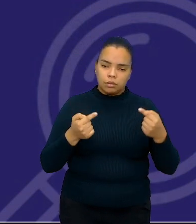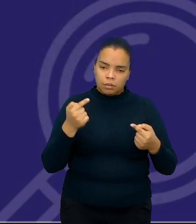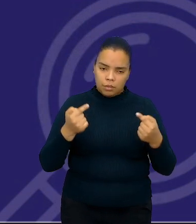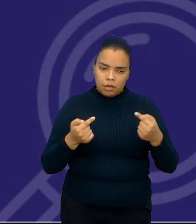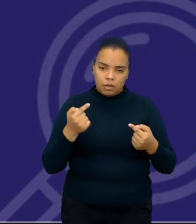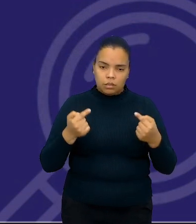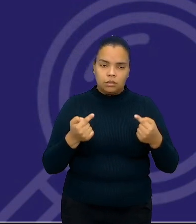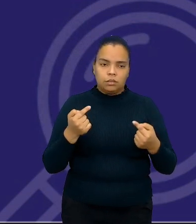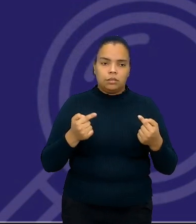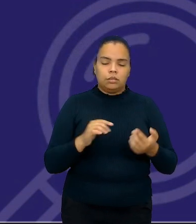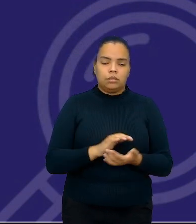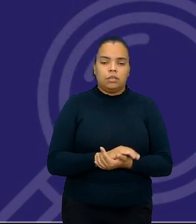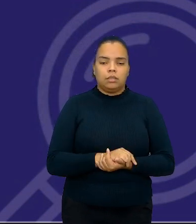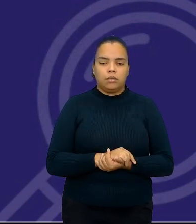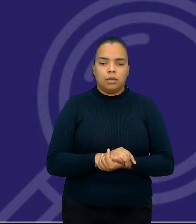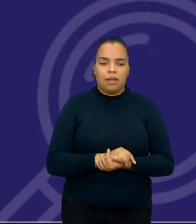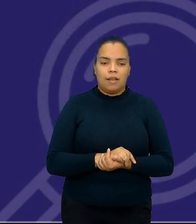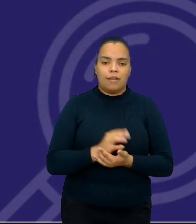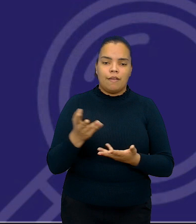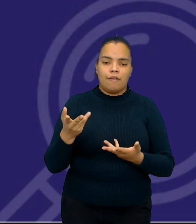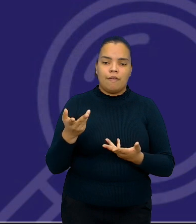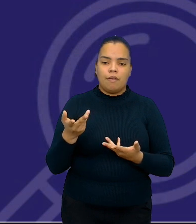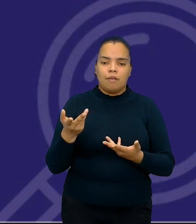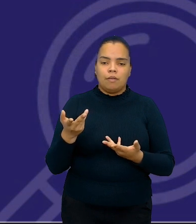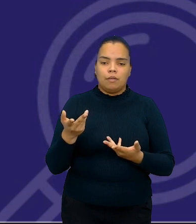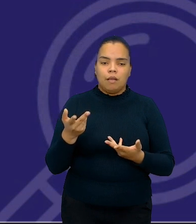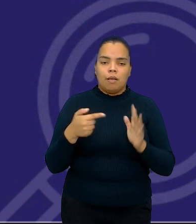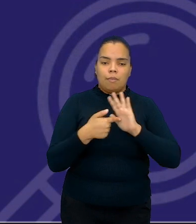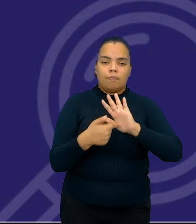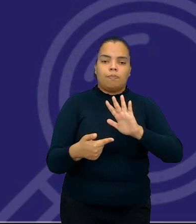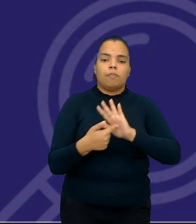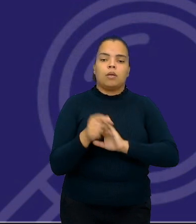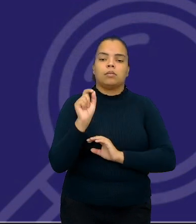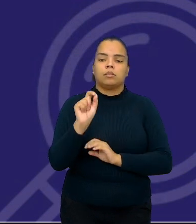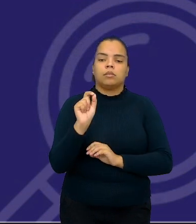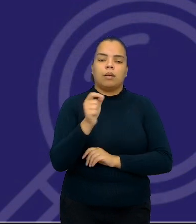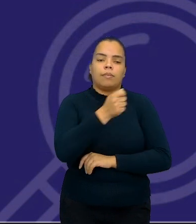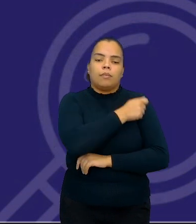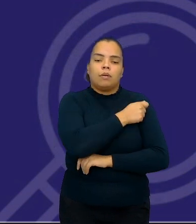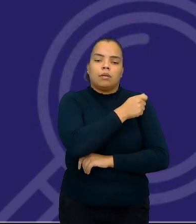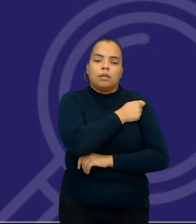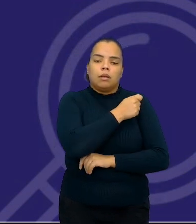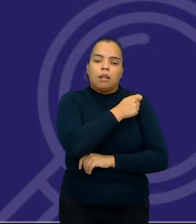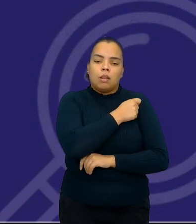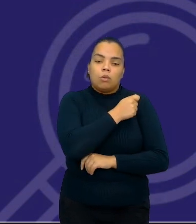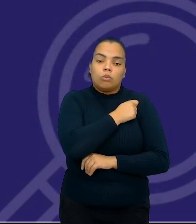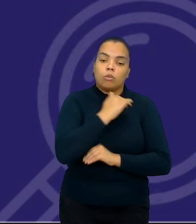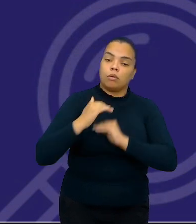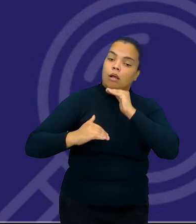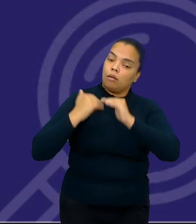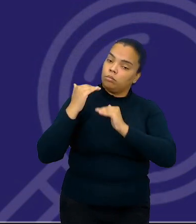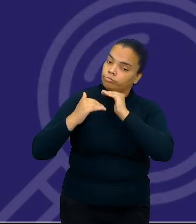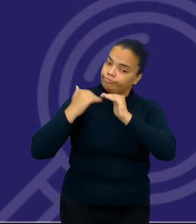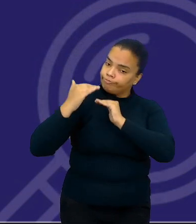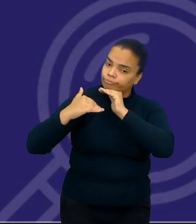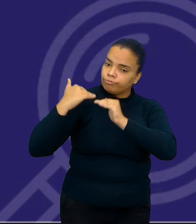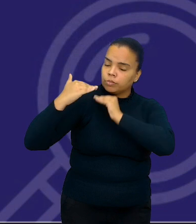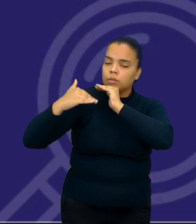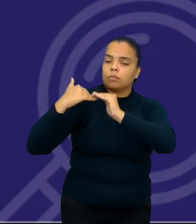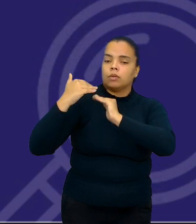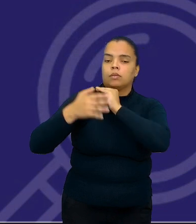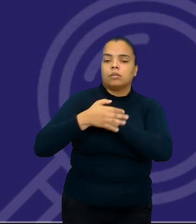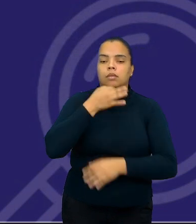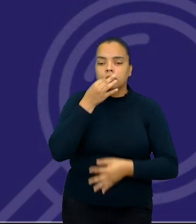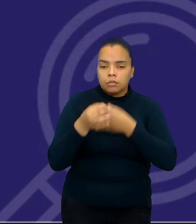Específico 2, ele vem no sentido de auxiliar o estudante a construir argumentos embasados em